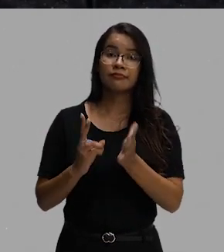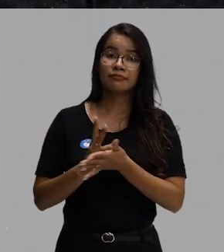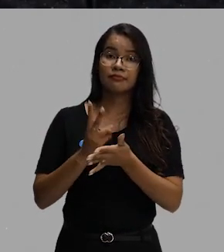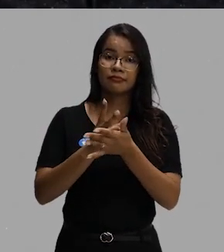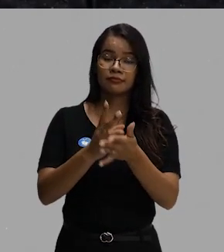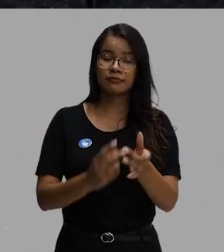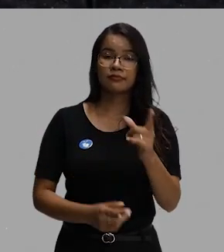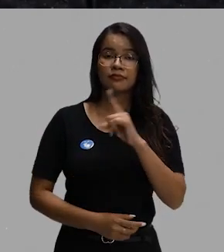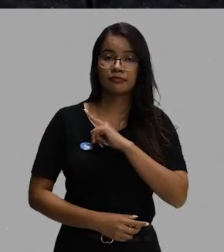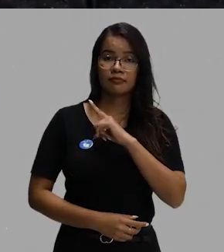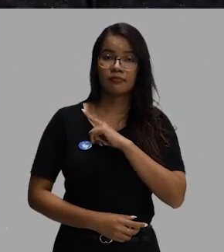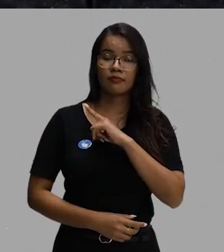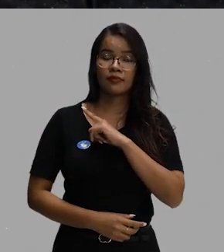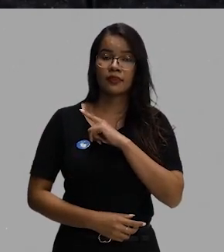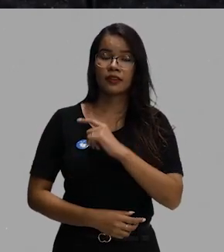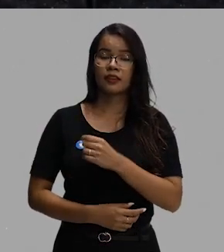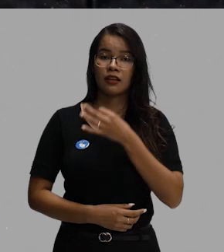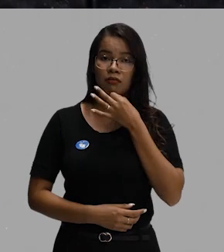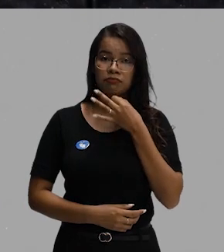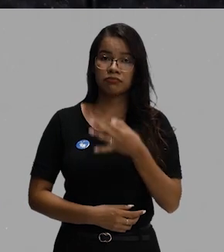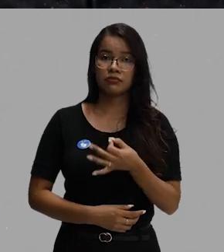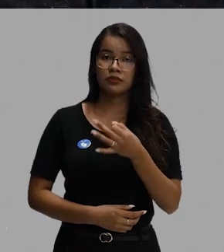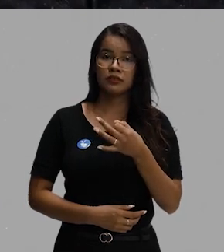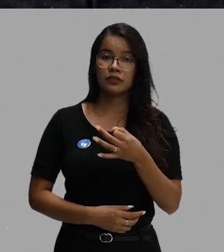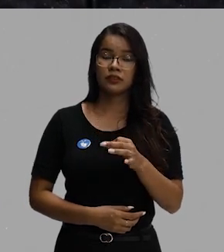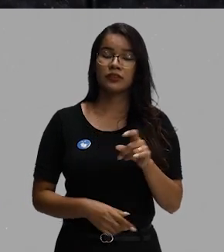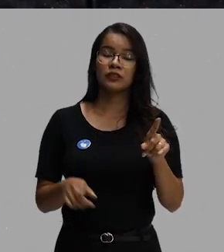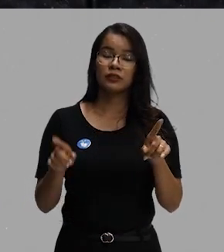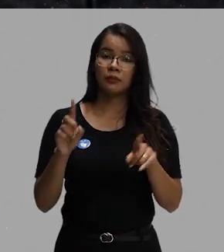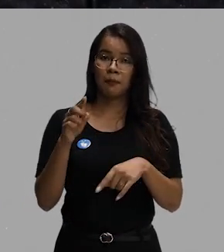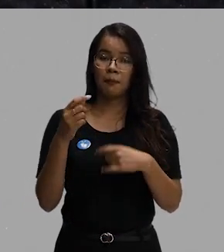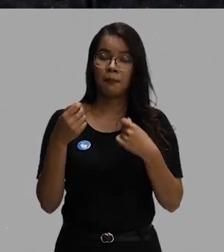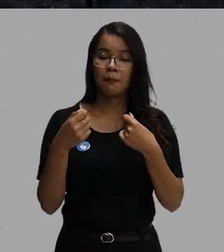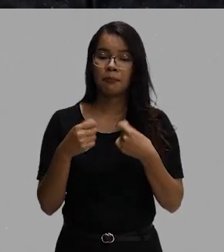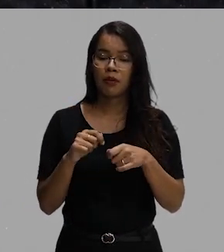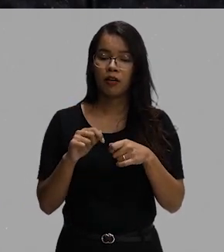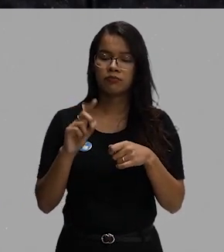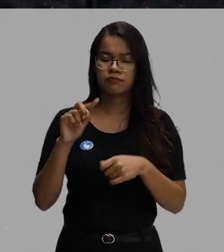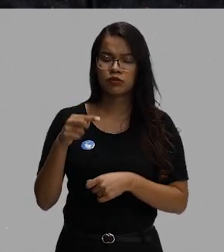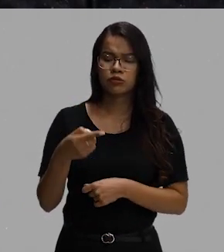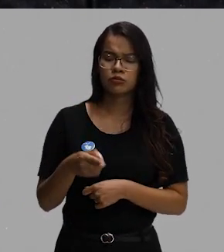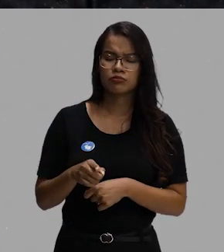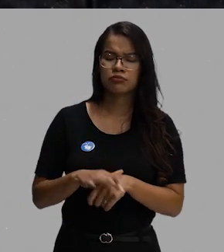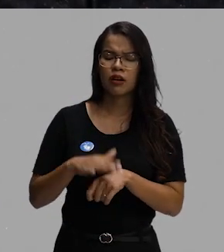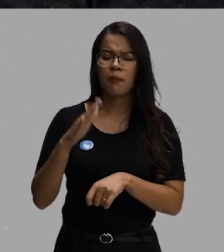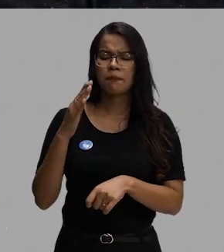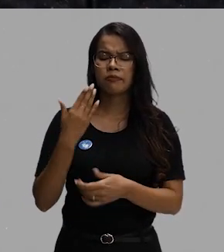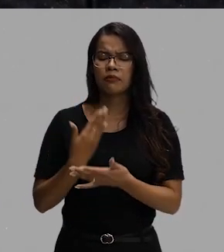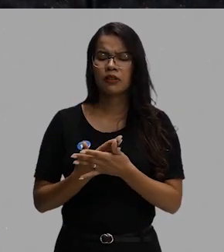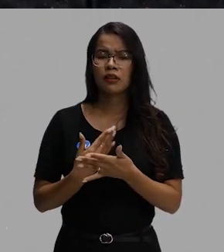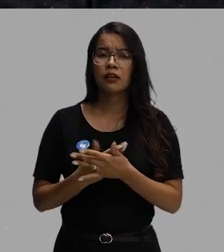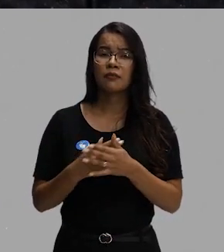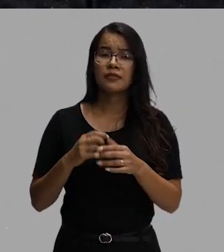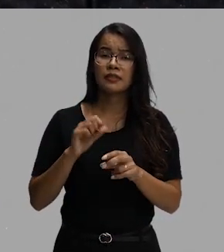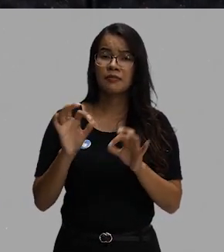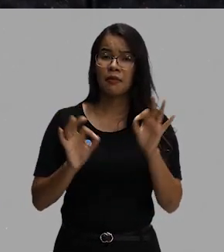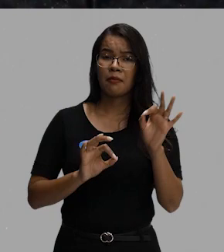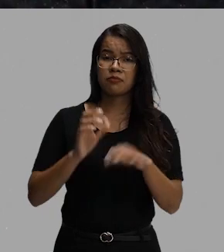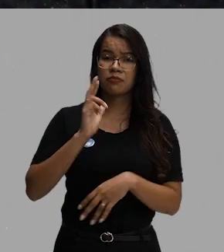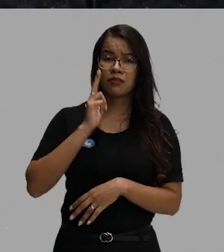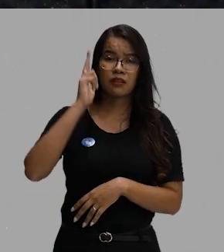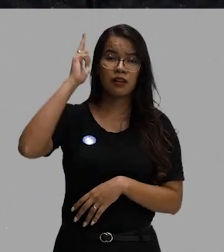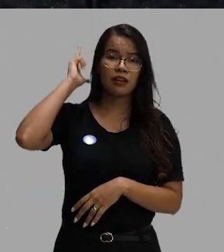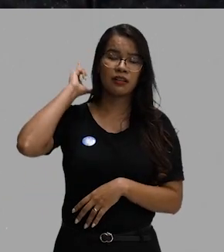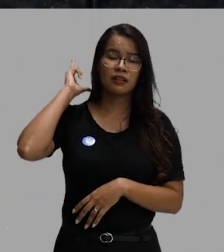apostilas as nossas sugestões e você pode aprofundar o assunto e se preparar para o vestibular e tirar